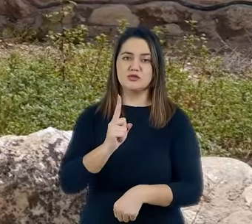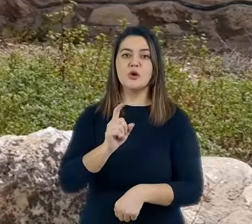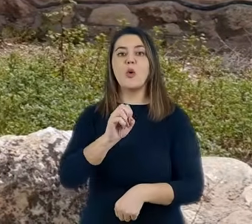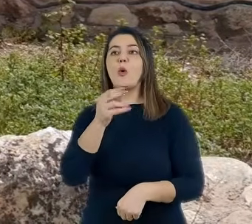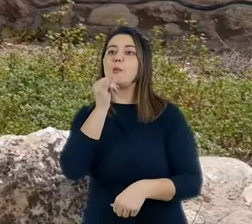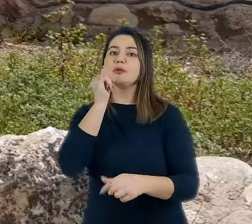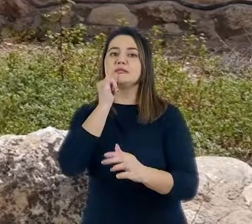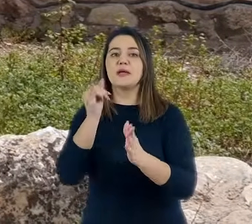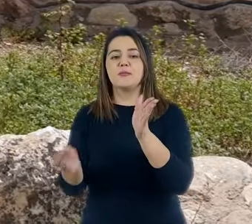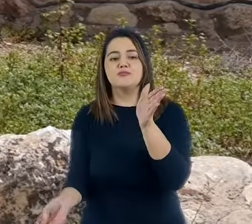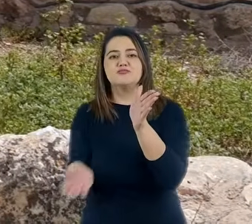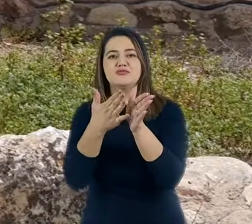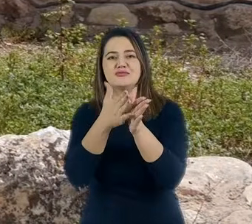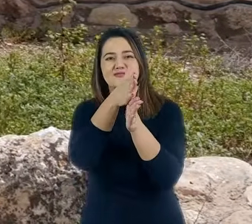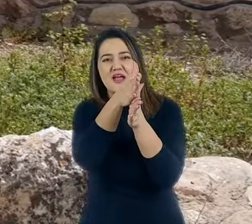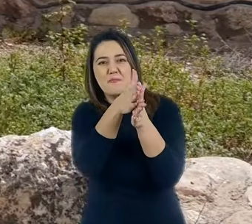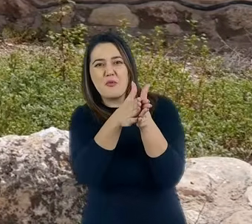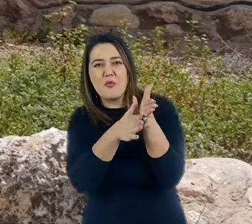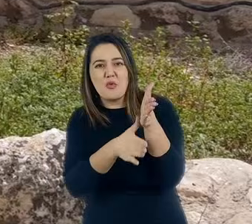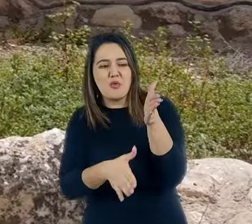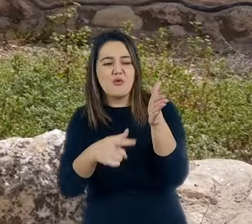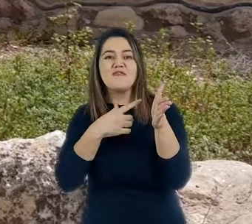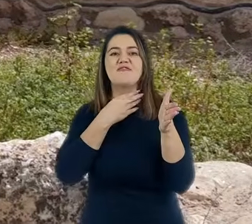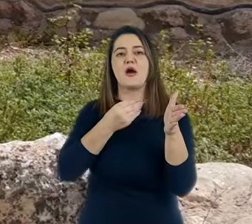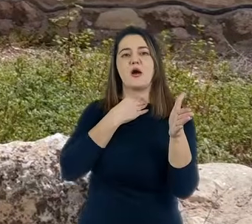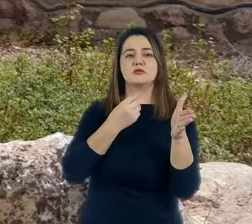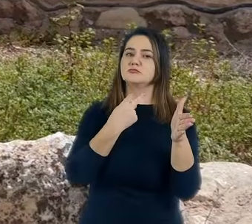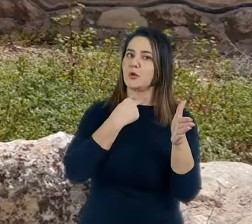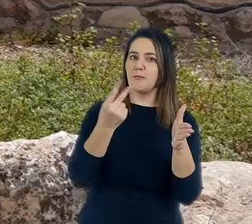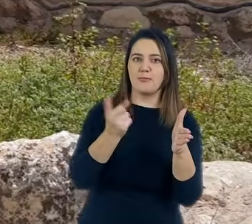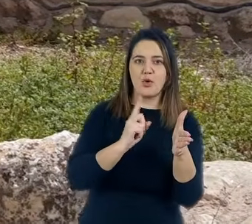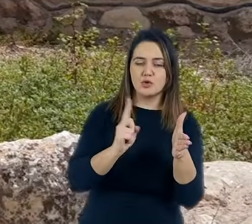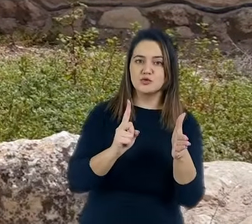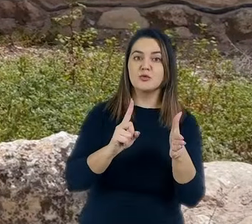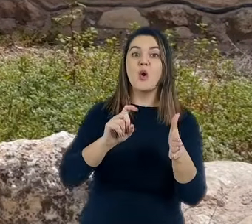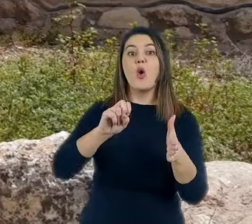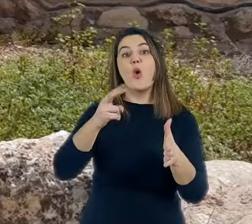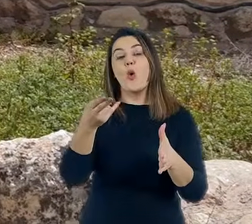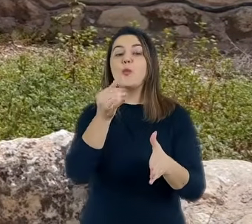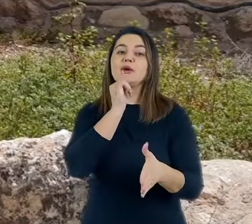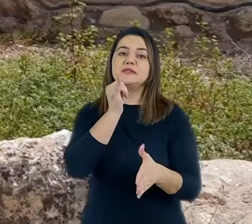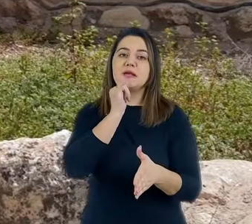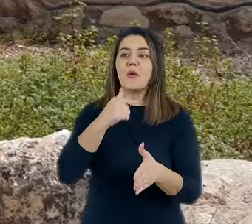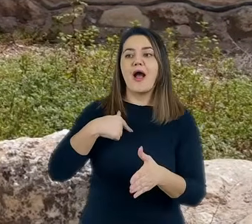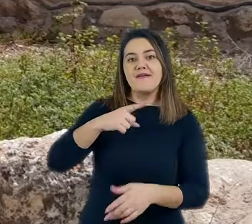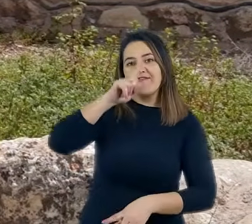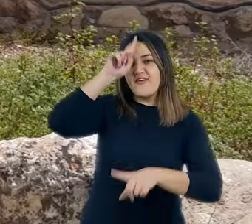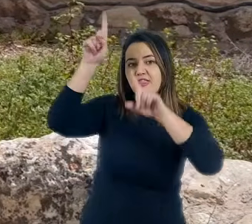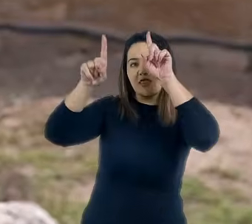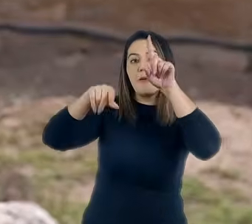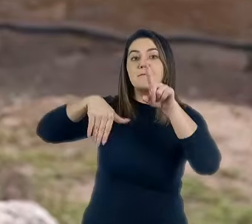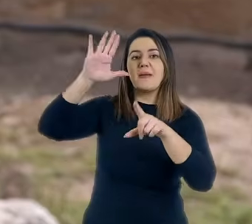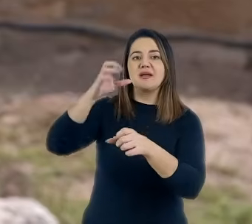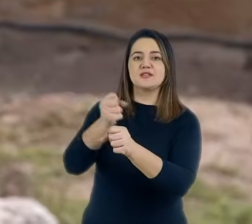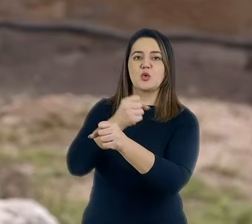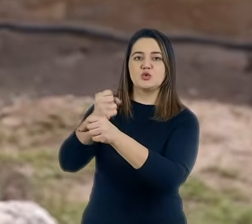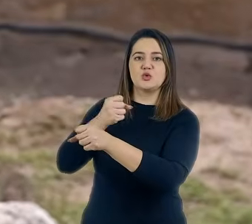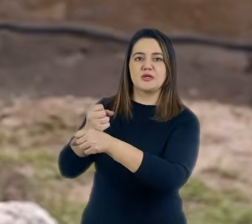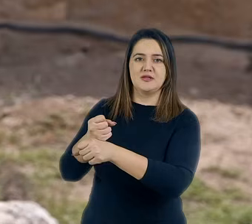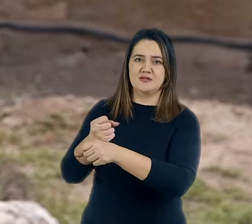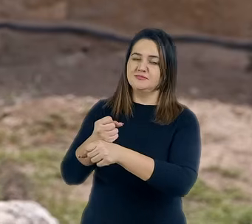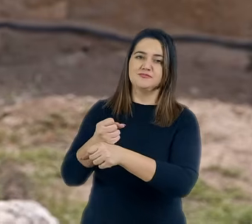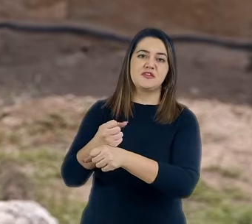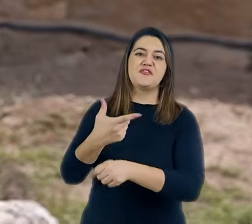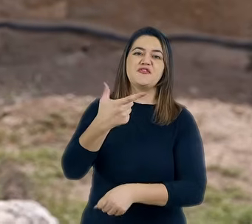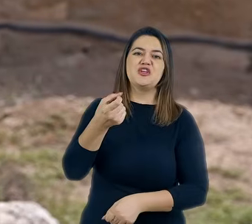isso. Eu não posso colocar um reboco artificial. Eu não posso construir mais do que 10